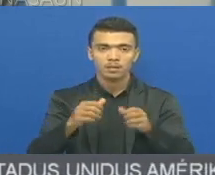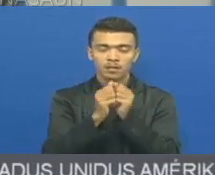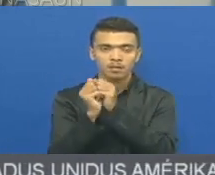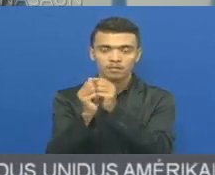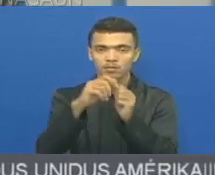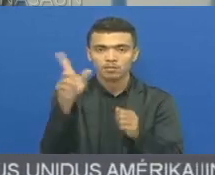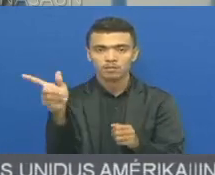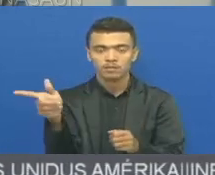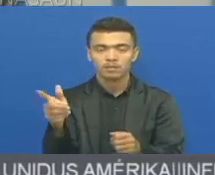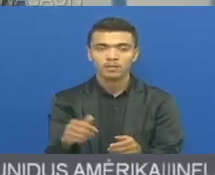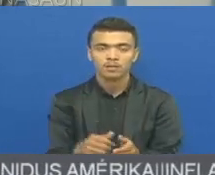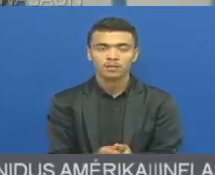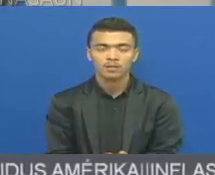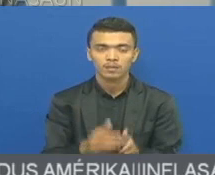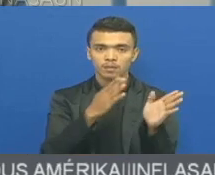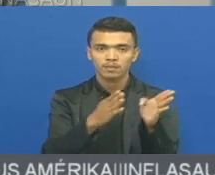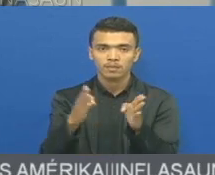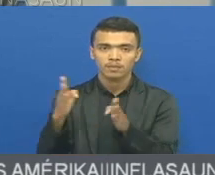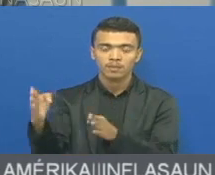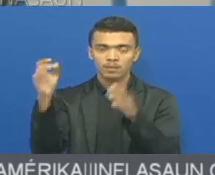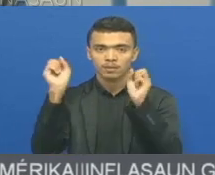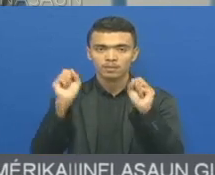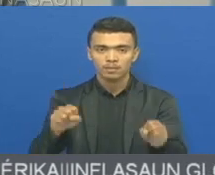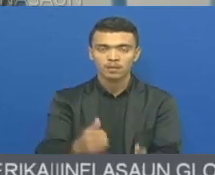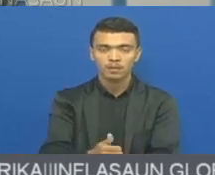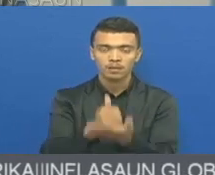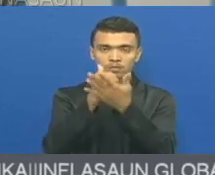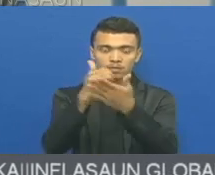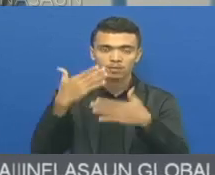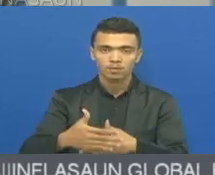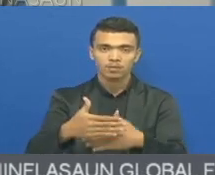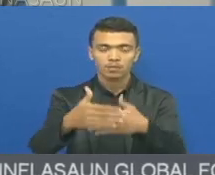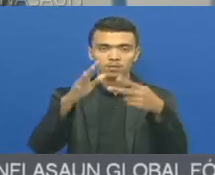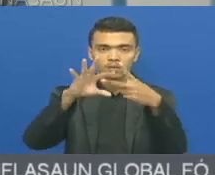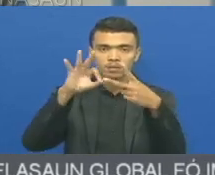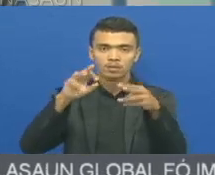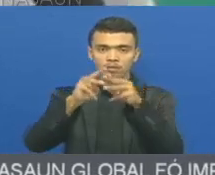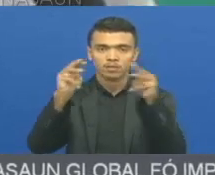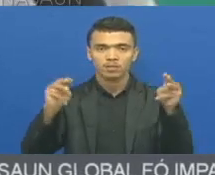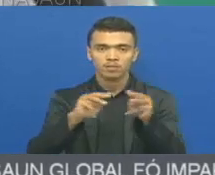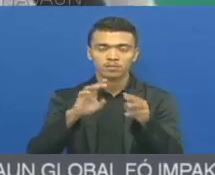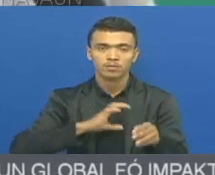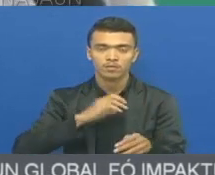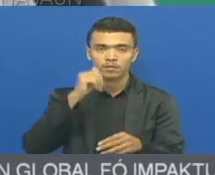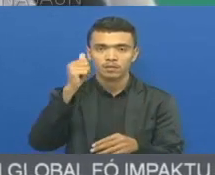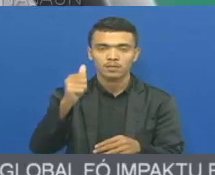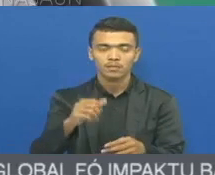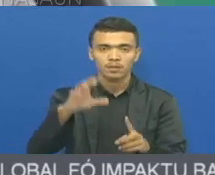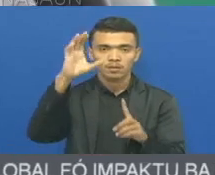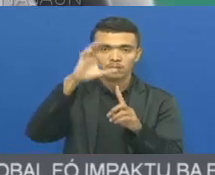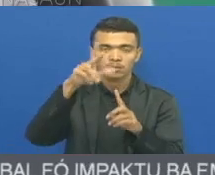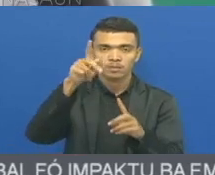tal, e tem a preparado a tubele apoio ao processo de eleição no município de Cova Lima. Sorencelo